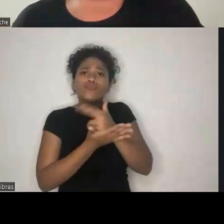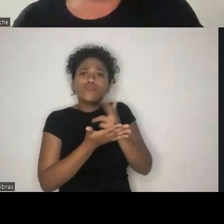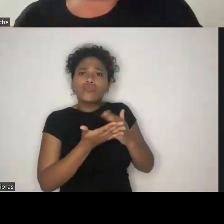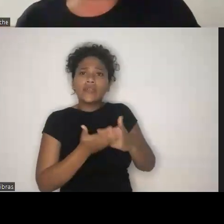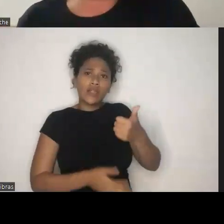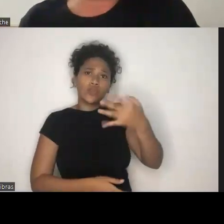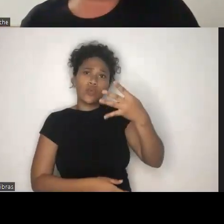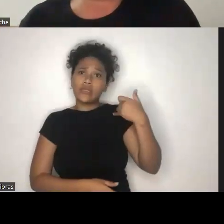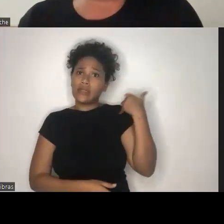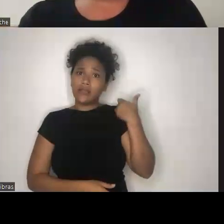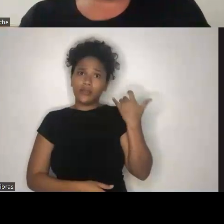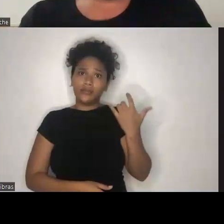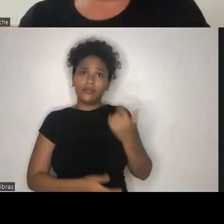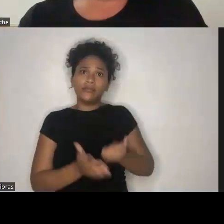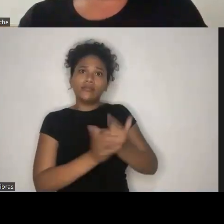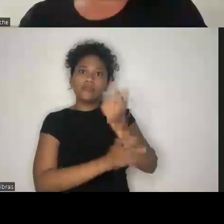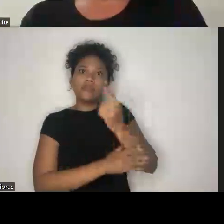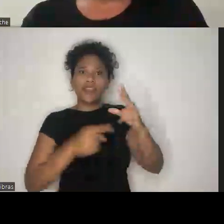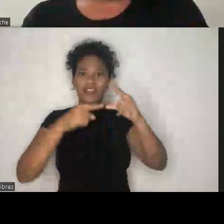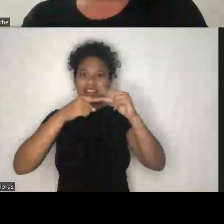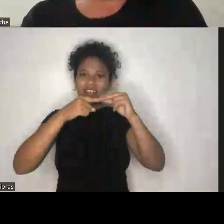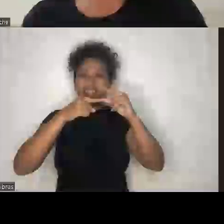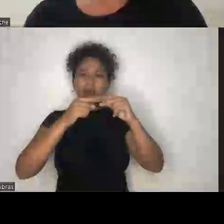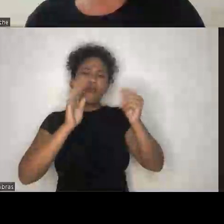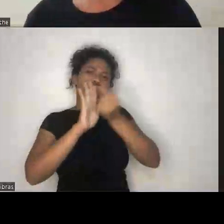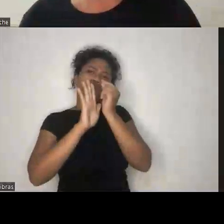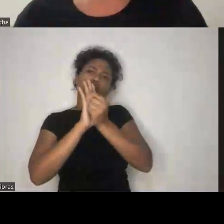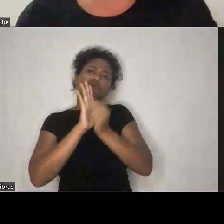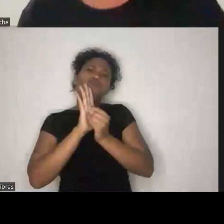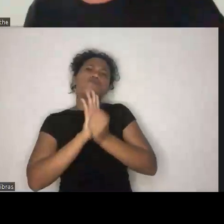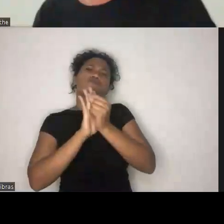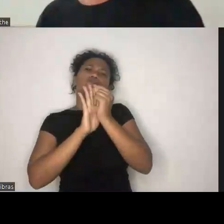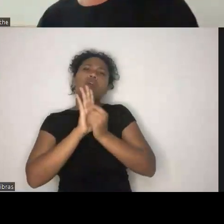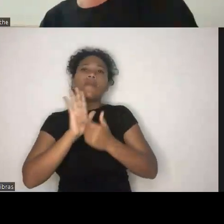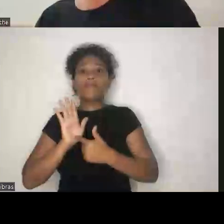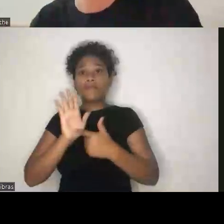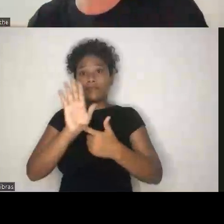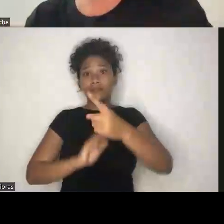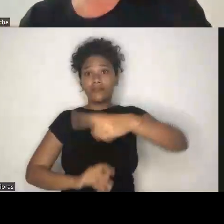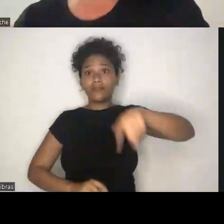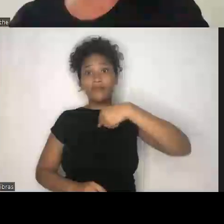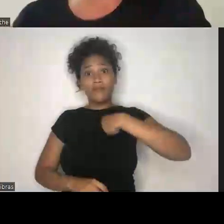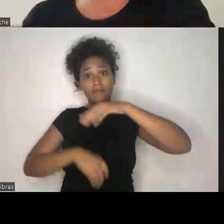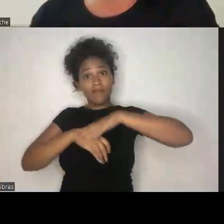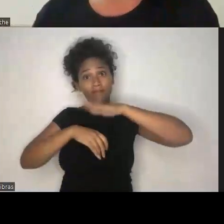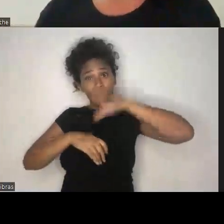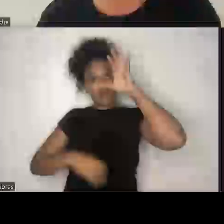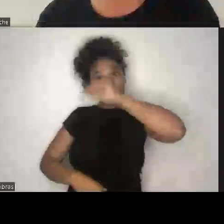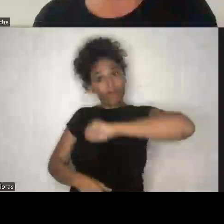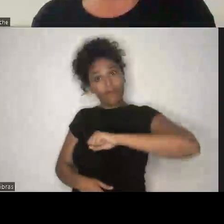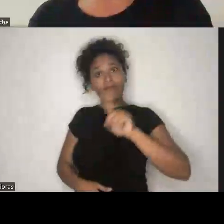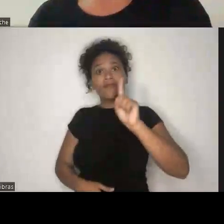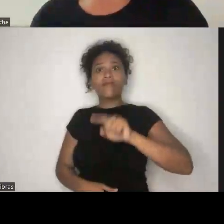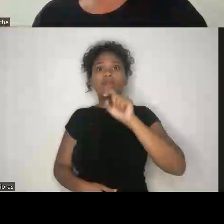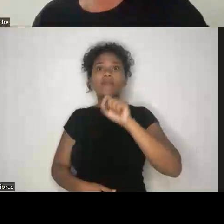anos eu comprei uma caneta nanquim comecei a desenhar então Tô mostrando para vocês assim meu aprendizado ele partiu de